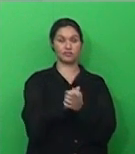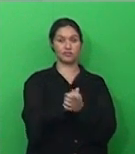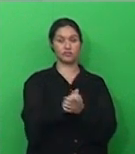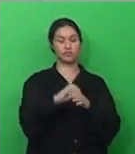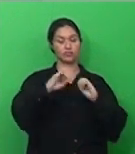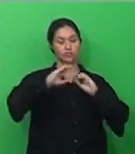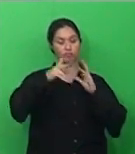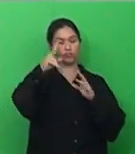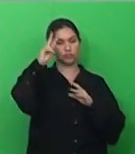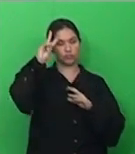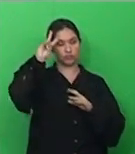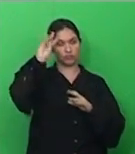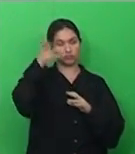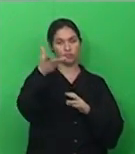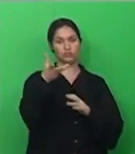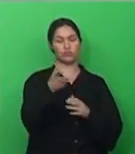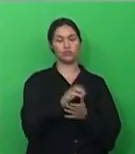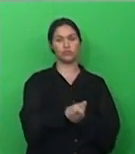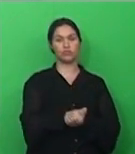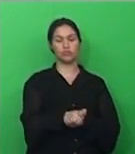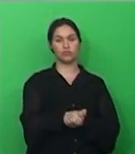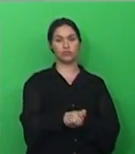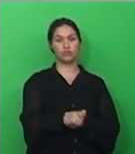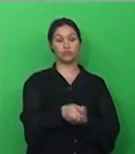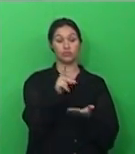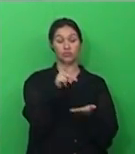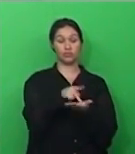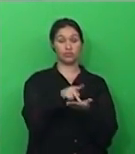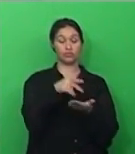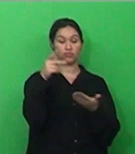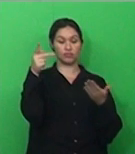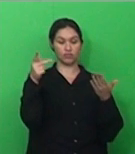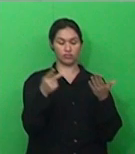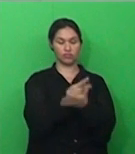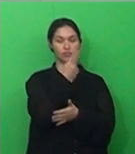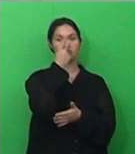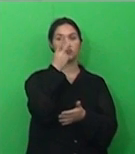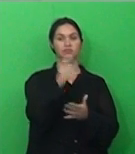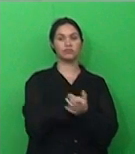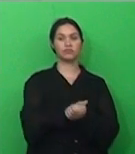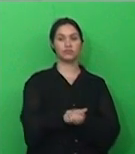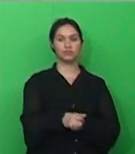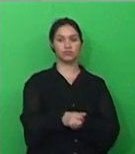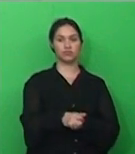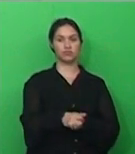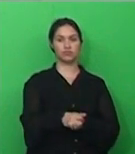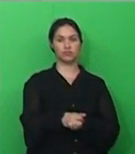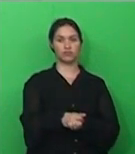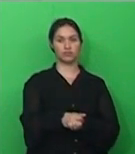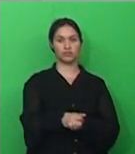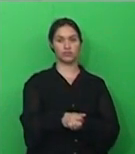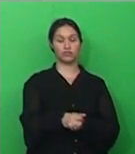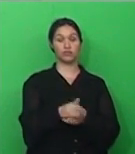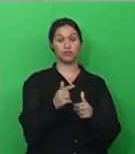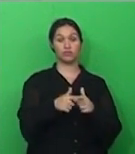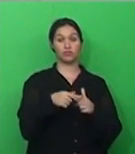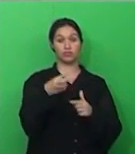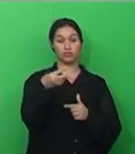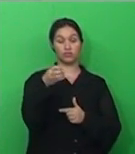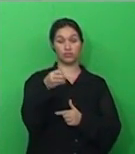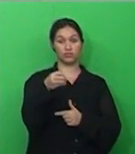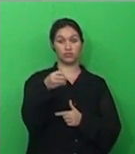resolva, esperamos que realmente aconteça. O Fomplata, esses 30 milhões, porque se esses 30 milhões